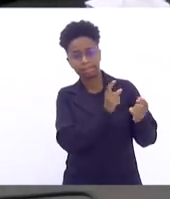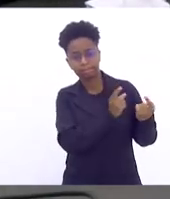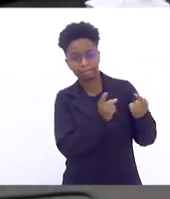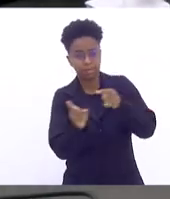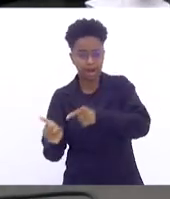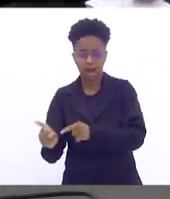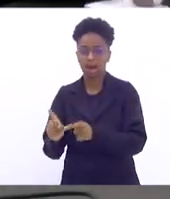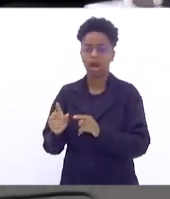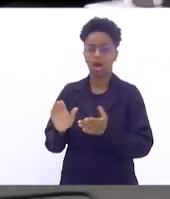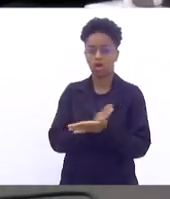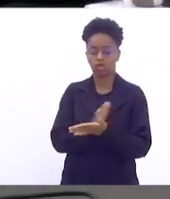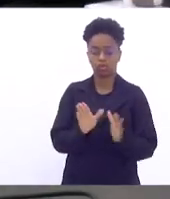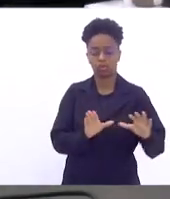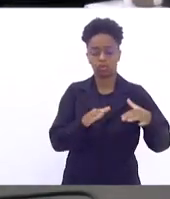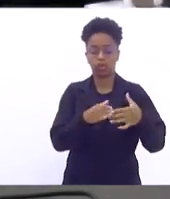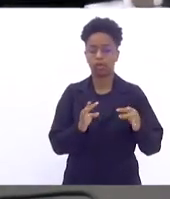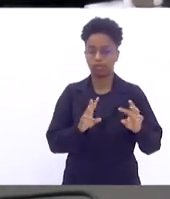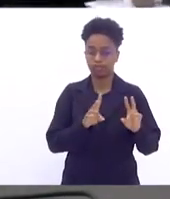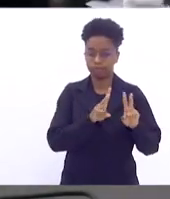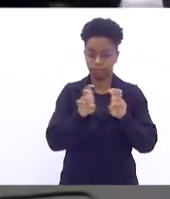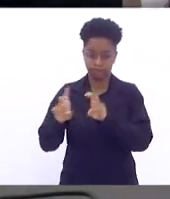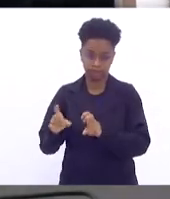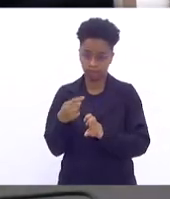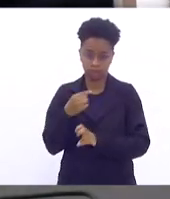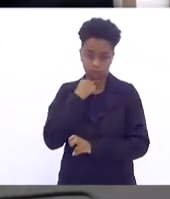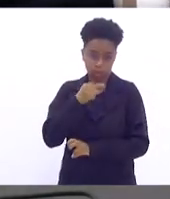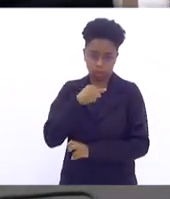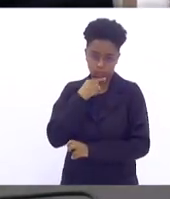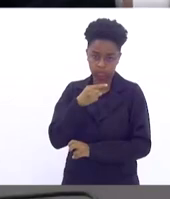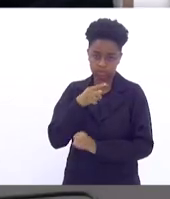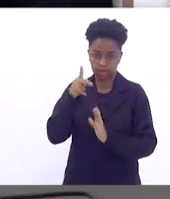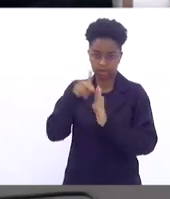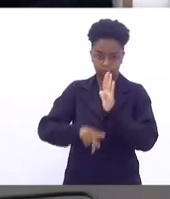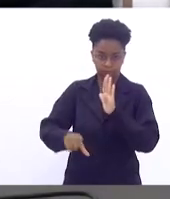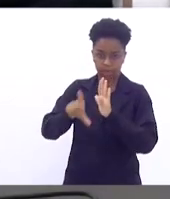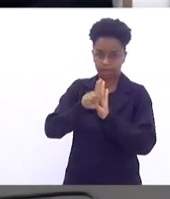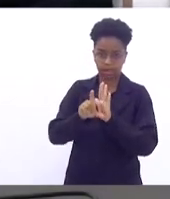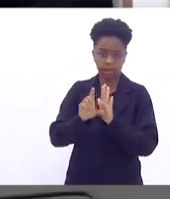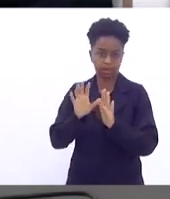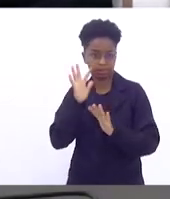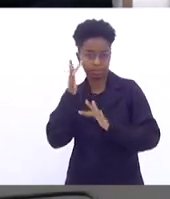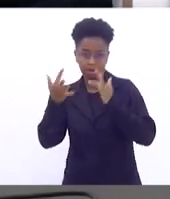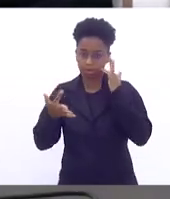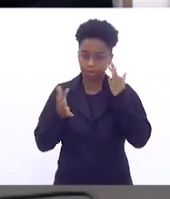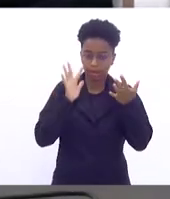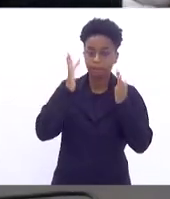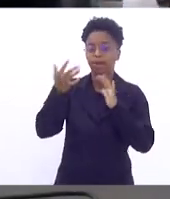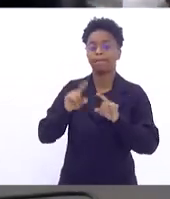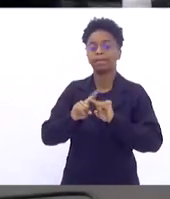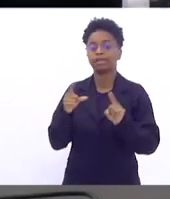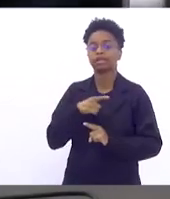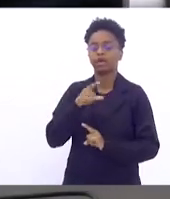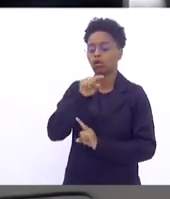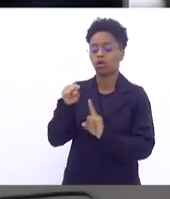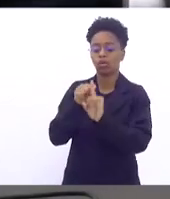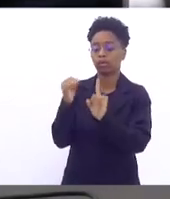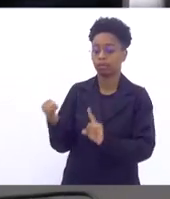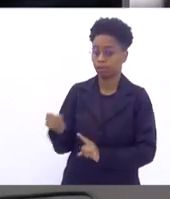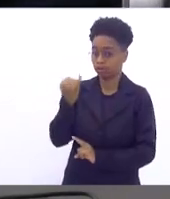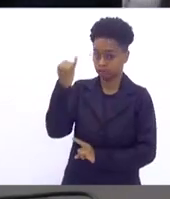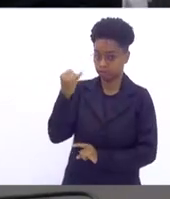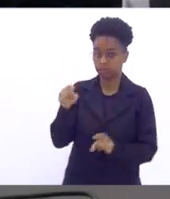comissões temáticas estão Não estão conseguindo dar conta da quantidade de pele mas a gente tem uma missão que é importante e